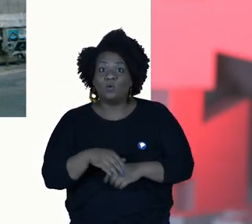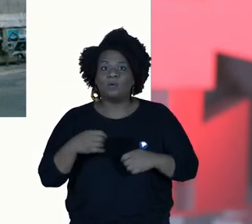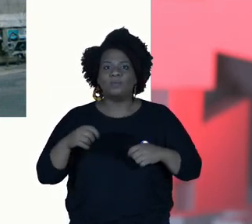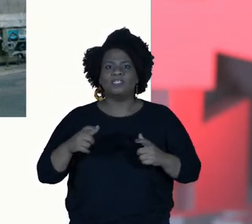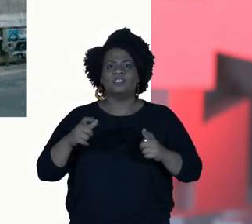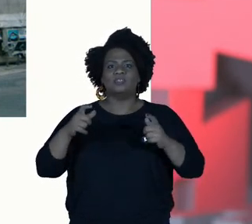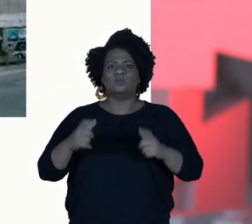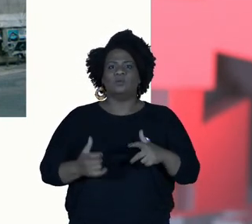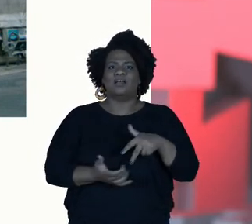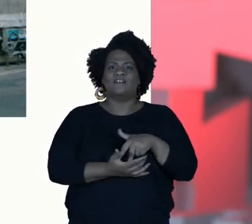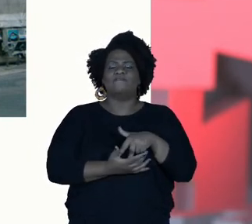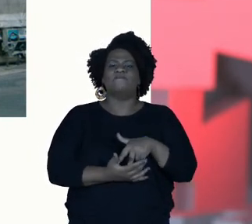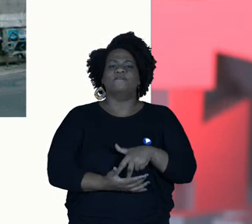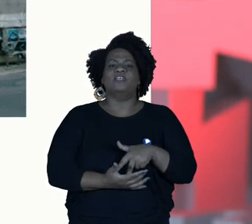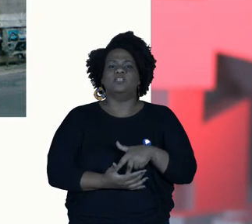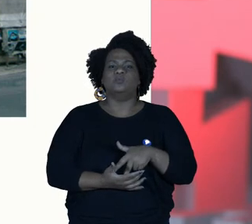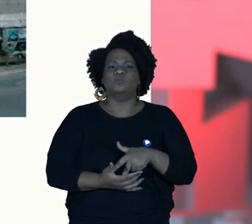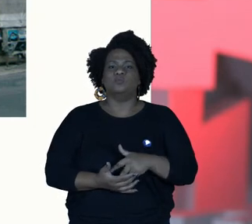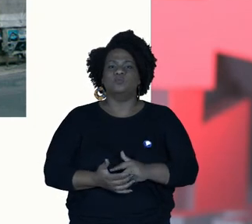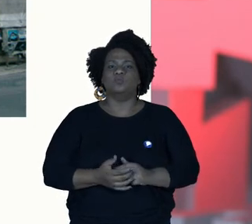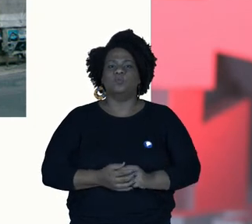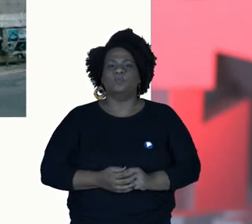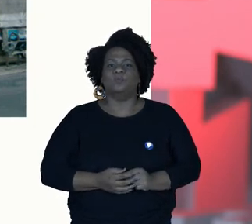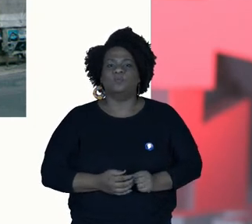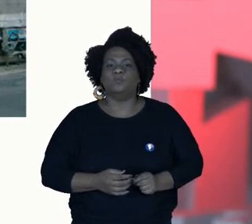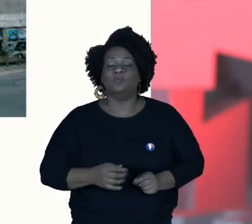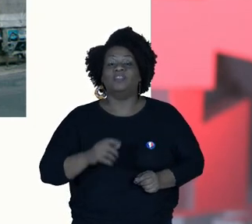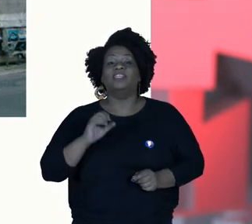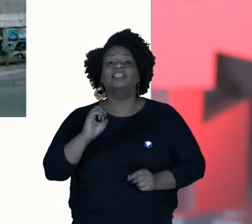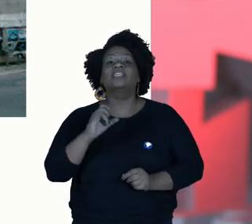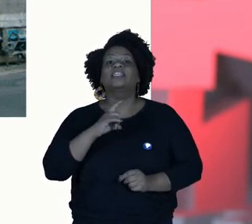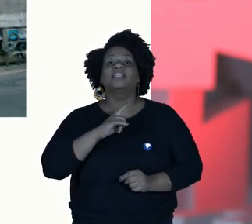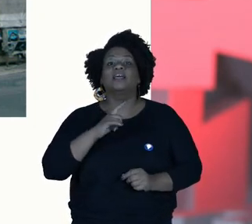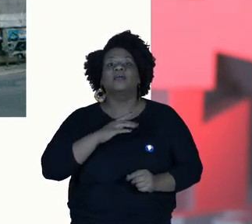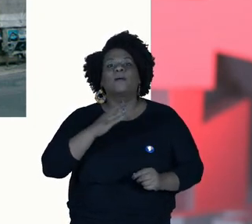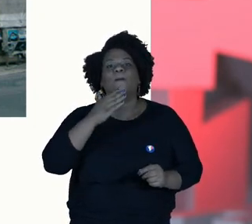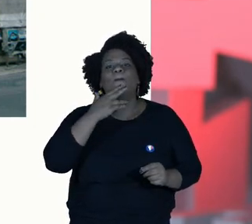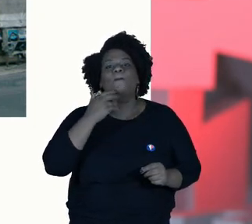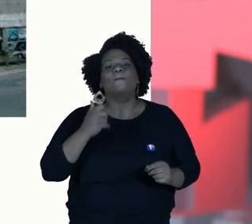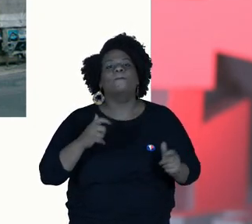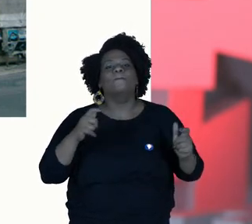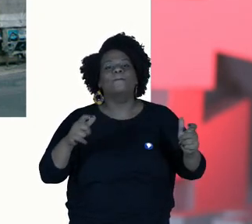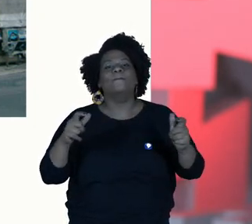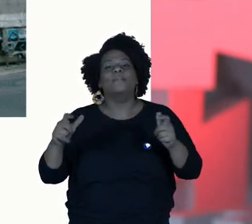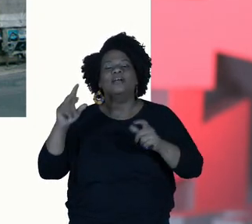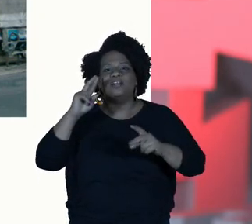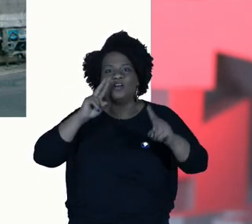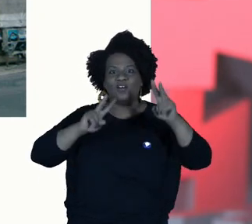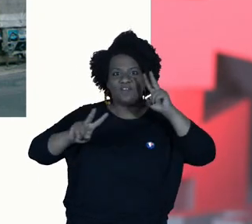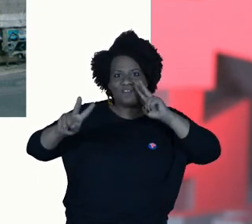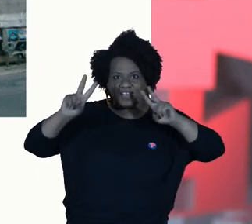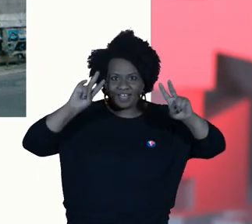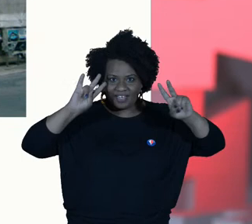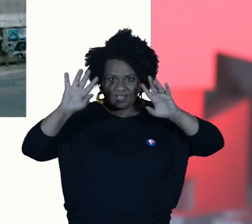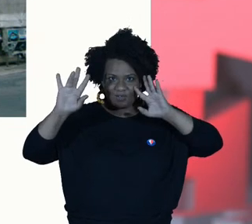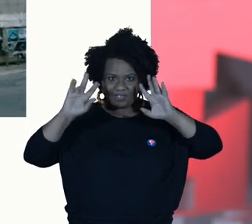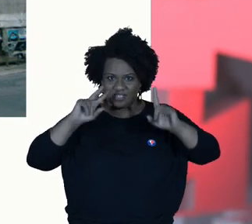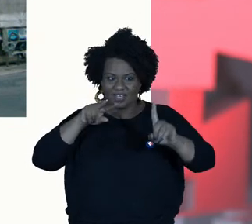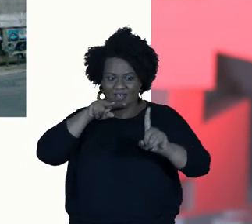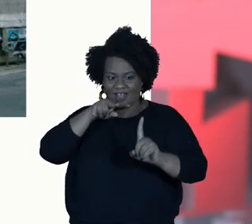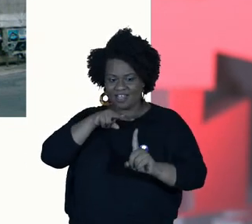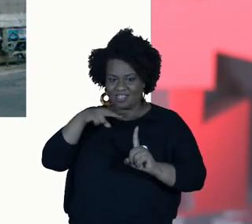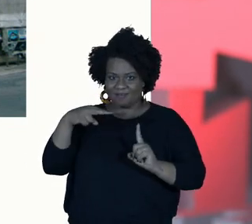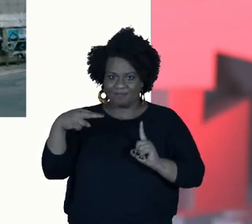fixo. É um ponto que é o melhor ângulo para você ter o máximo de ilusão dessa